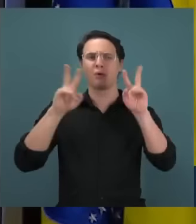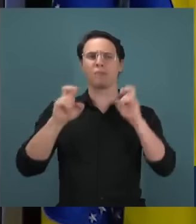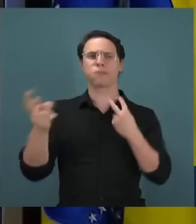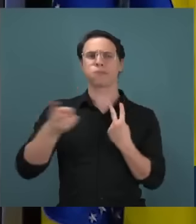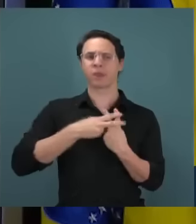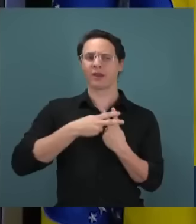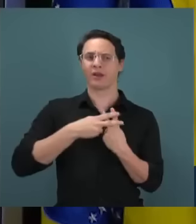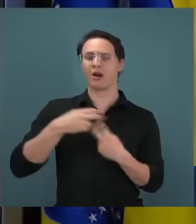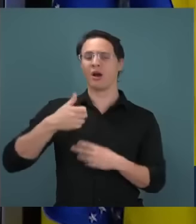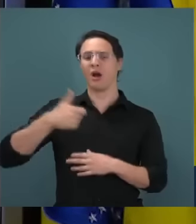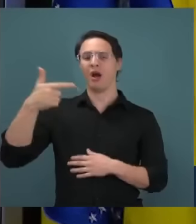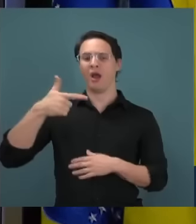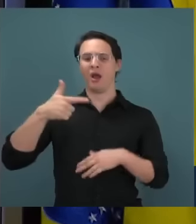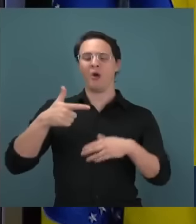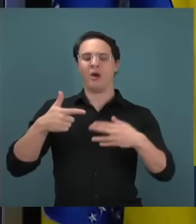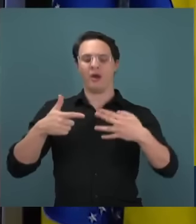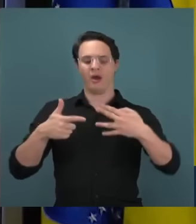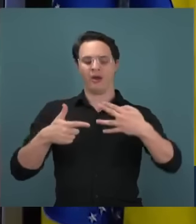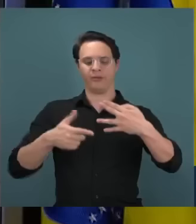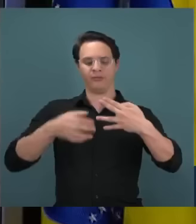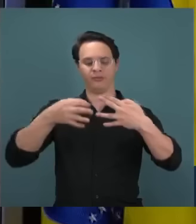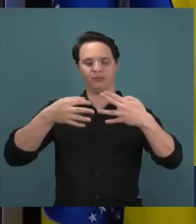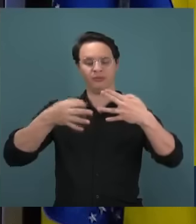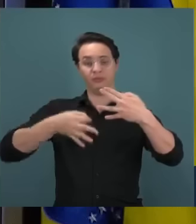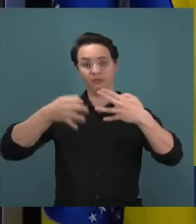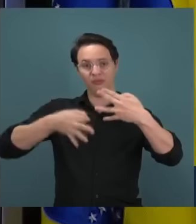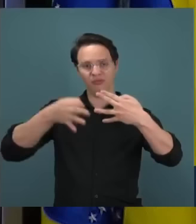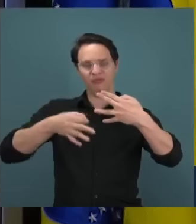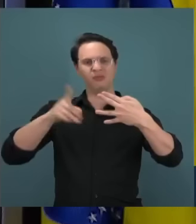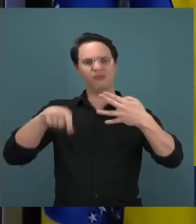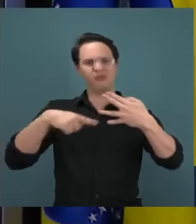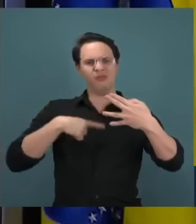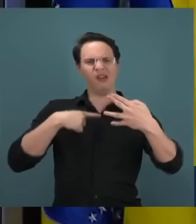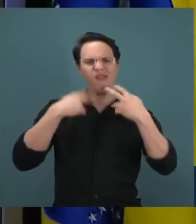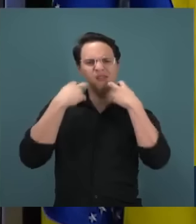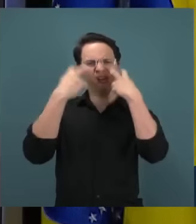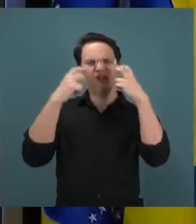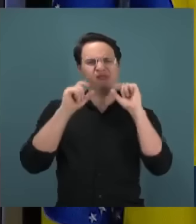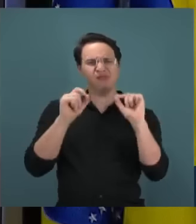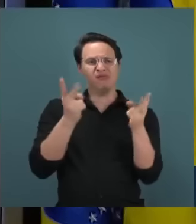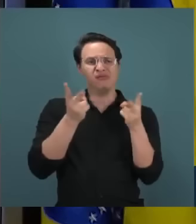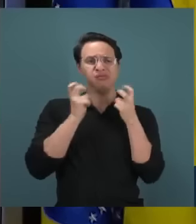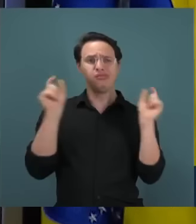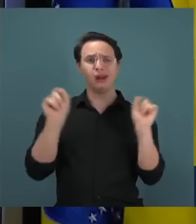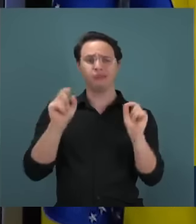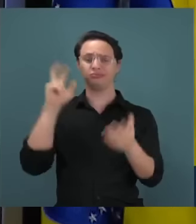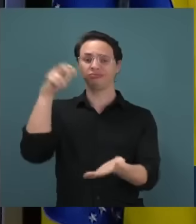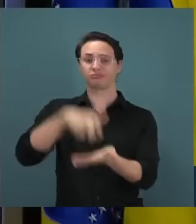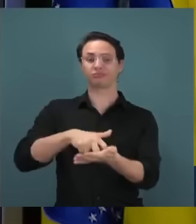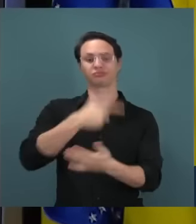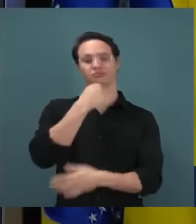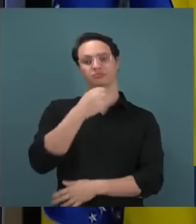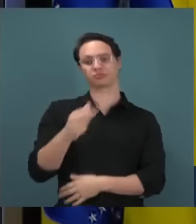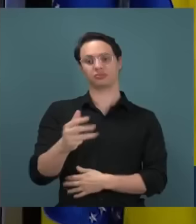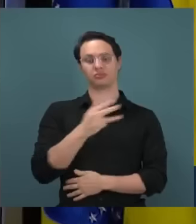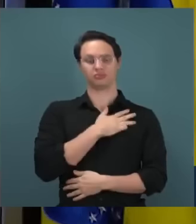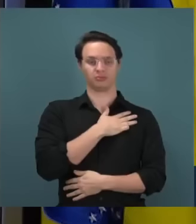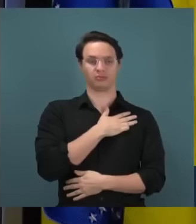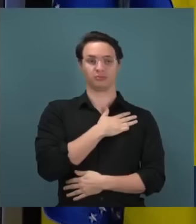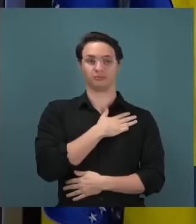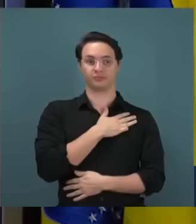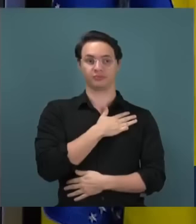instância, que abriu a porta para a vergonhosa anulação da condenação de Lula, que